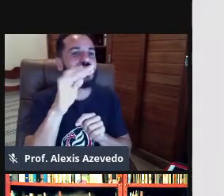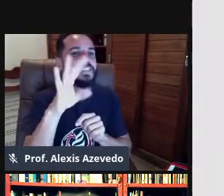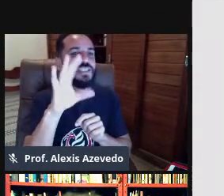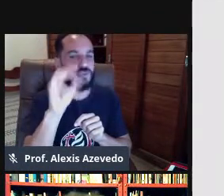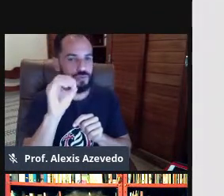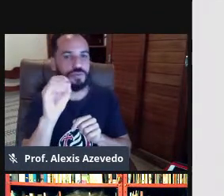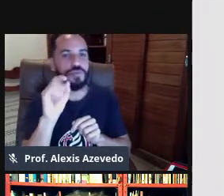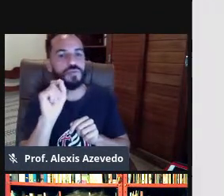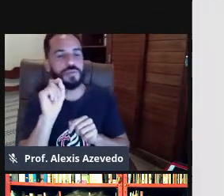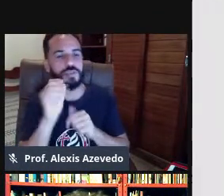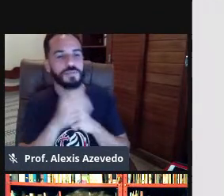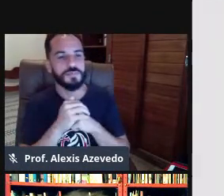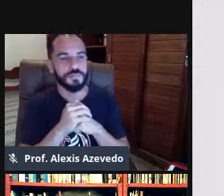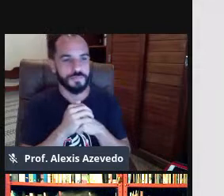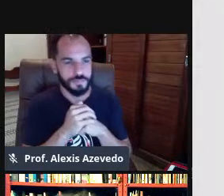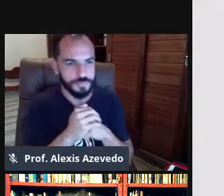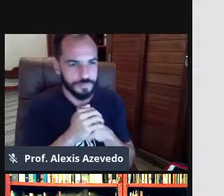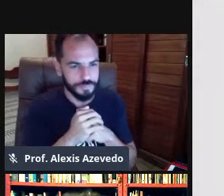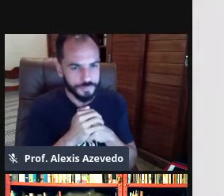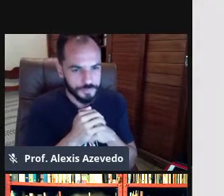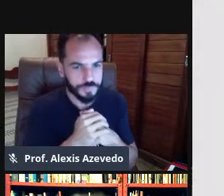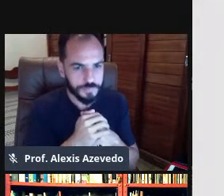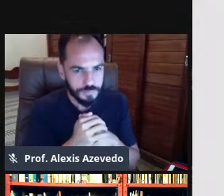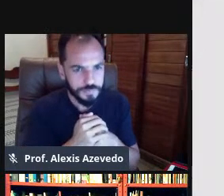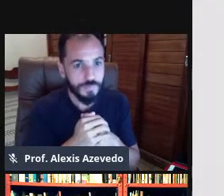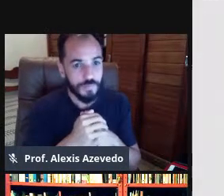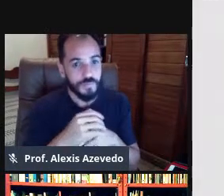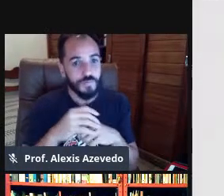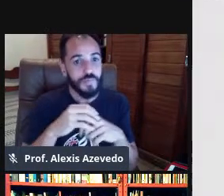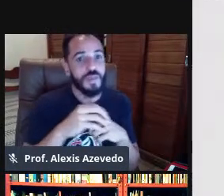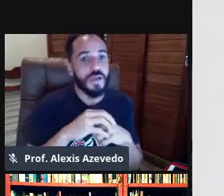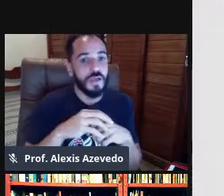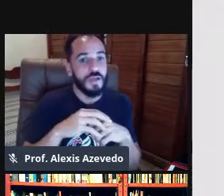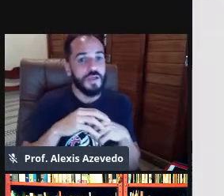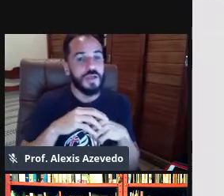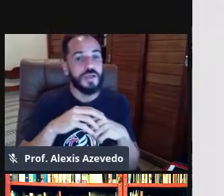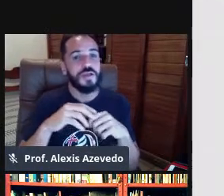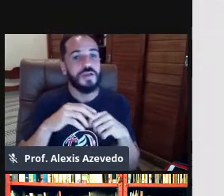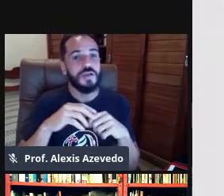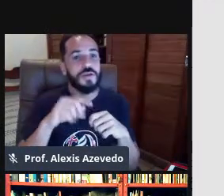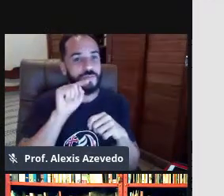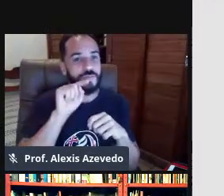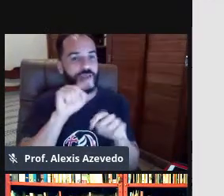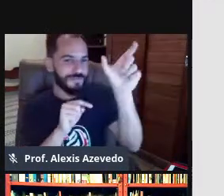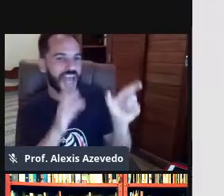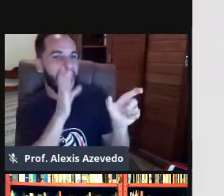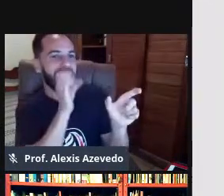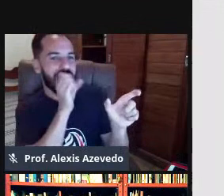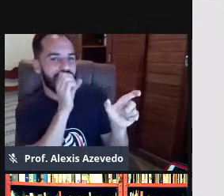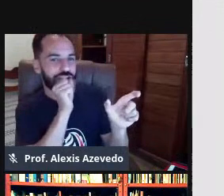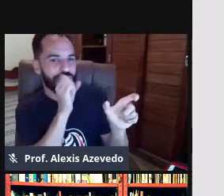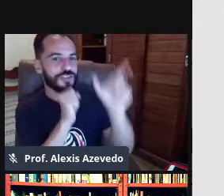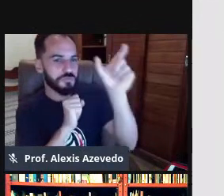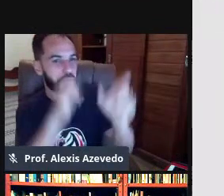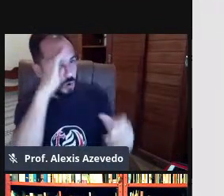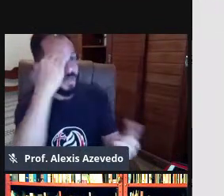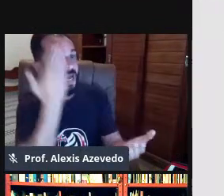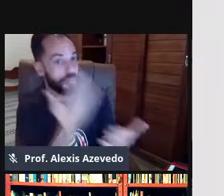Exatamente porque o curso pudesse fluir mais livremente. Então, nesse quadrinho laranja, as disciplinas